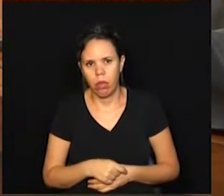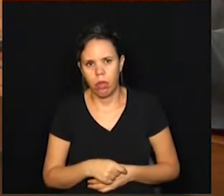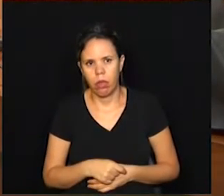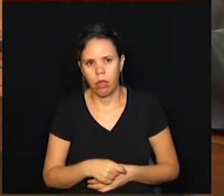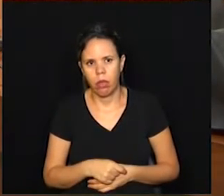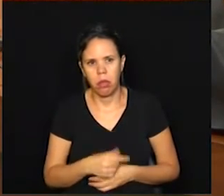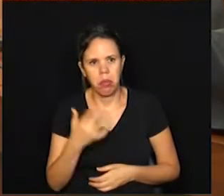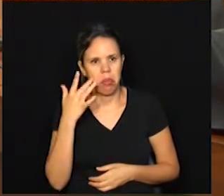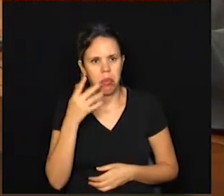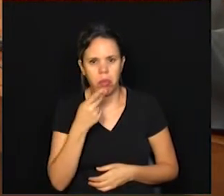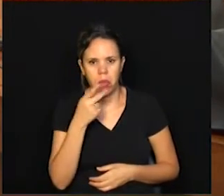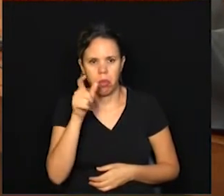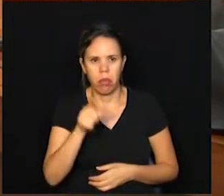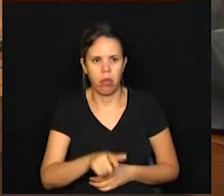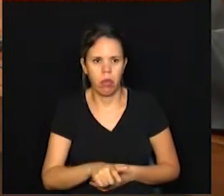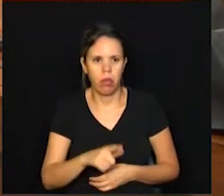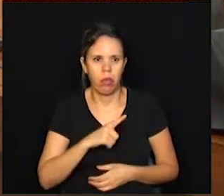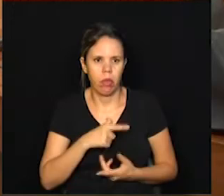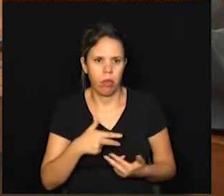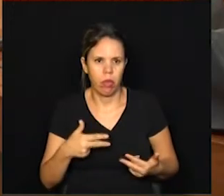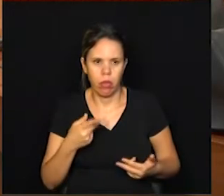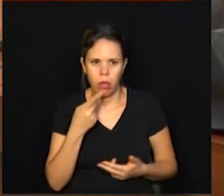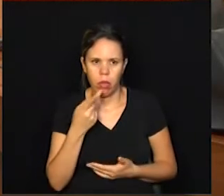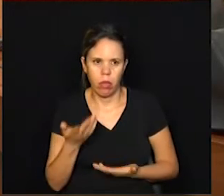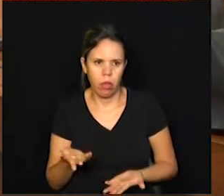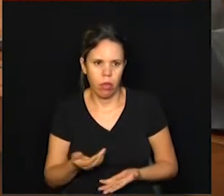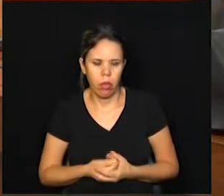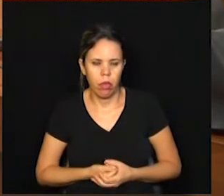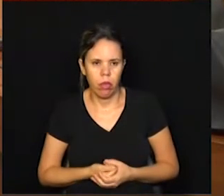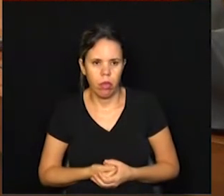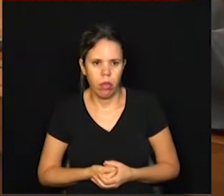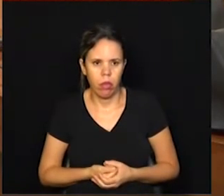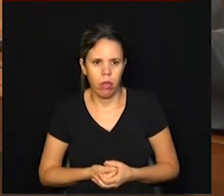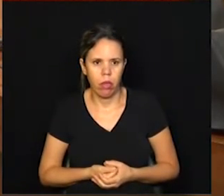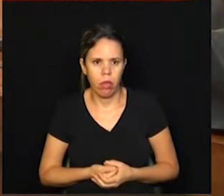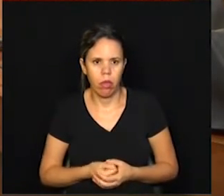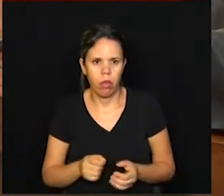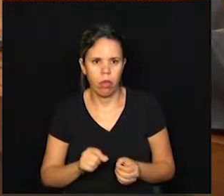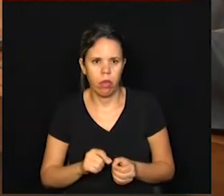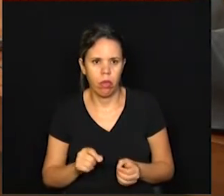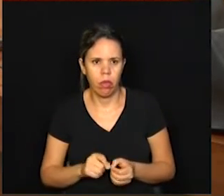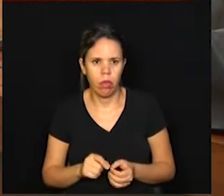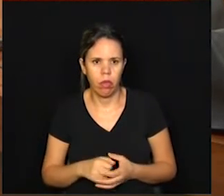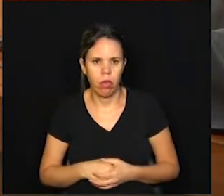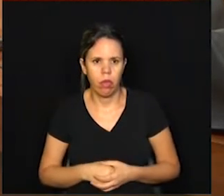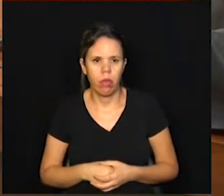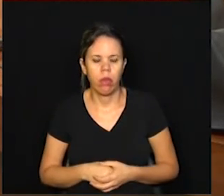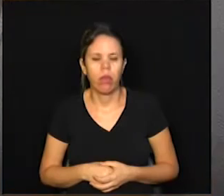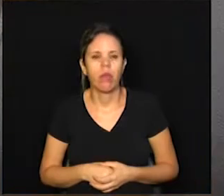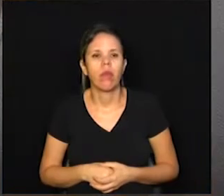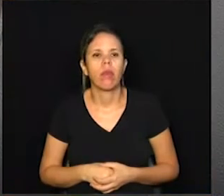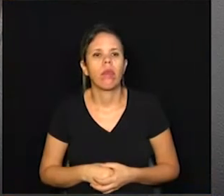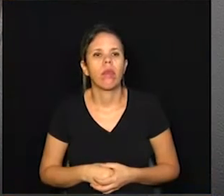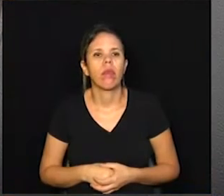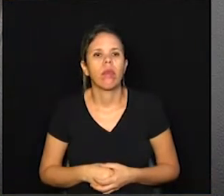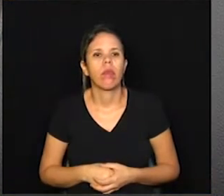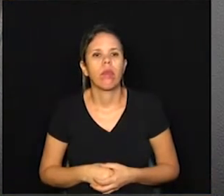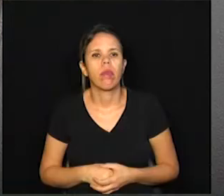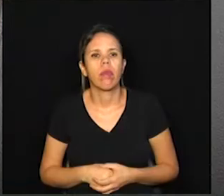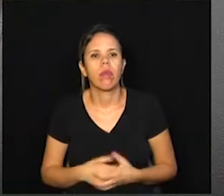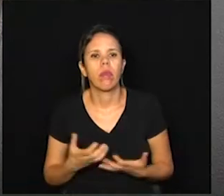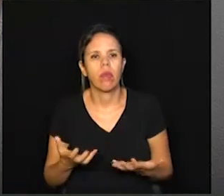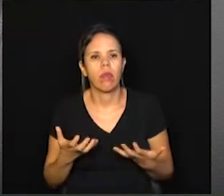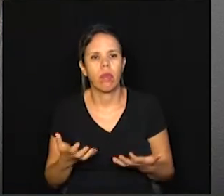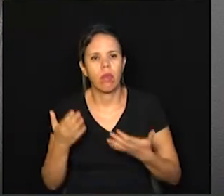alguém tem mais alguma consideração a fazer, mas eu quero aqui, de